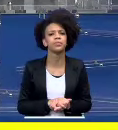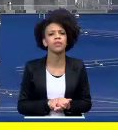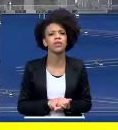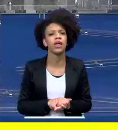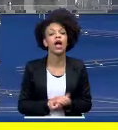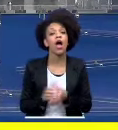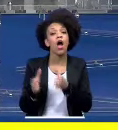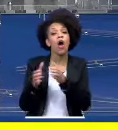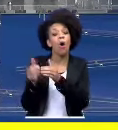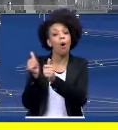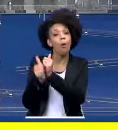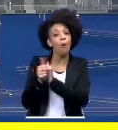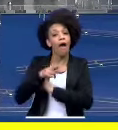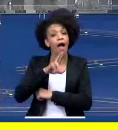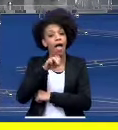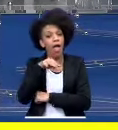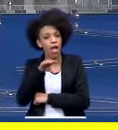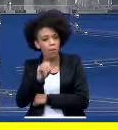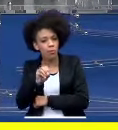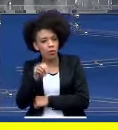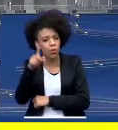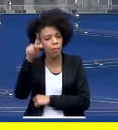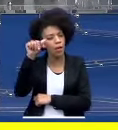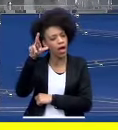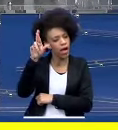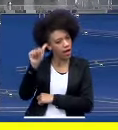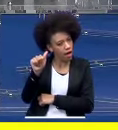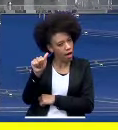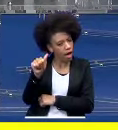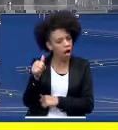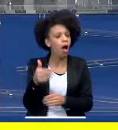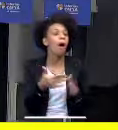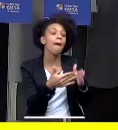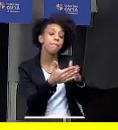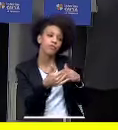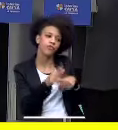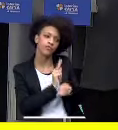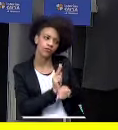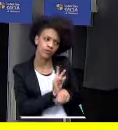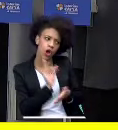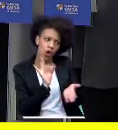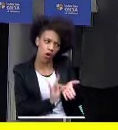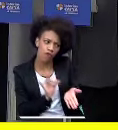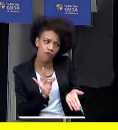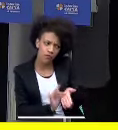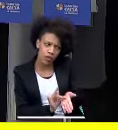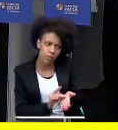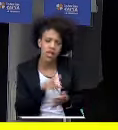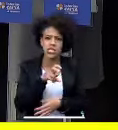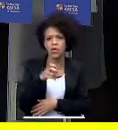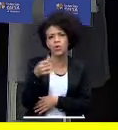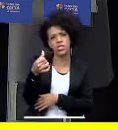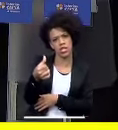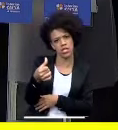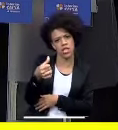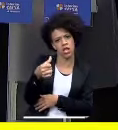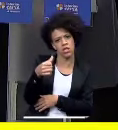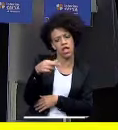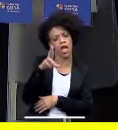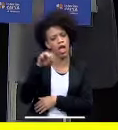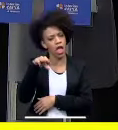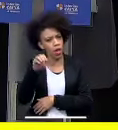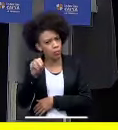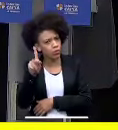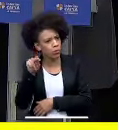É o time do Remo do Pará. Por favor, senhoras auditoras, confirmam bola 56, time do Remo